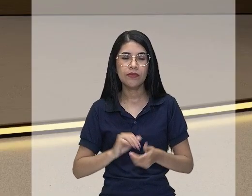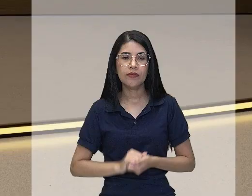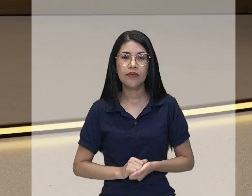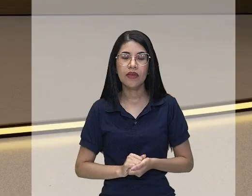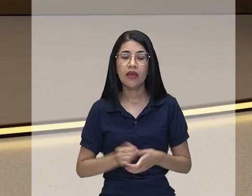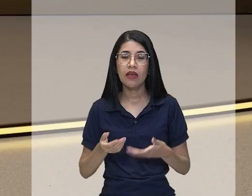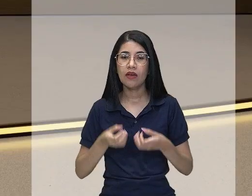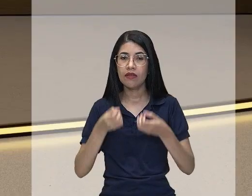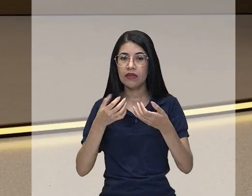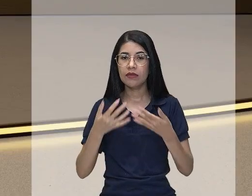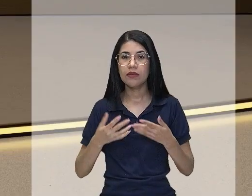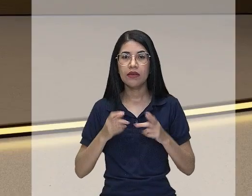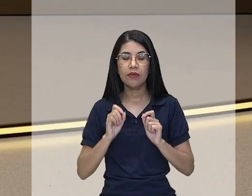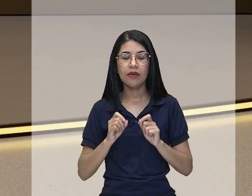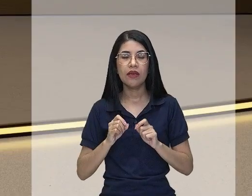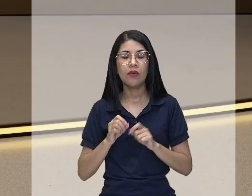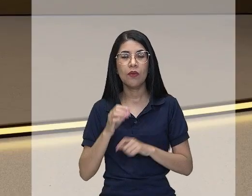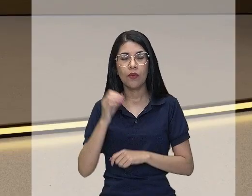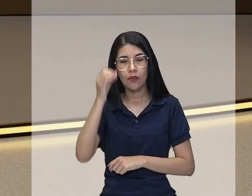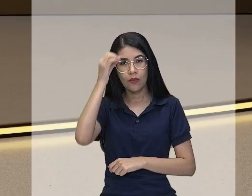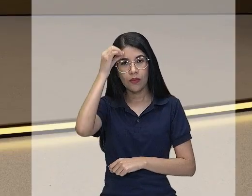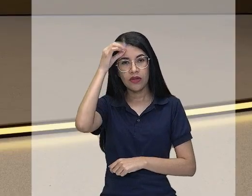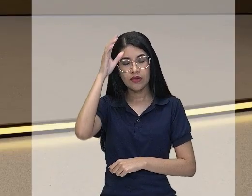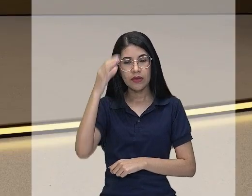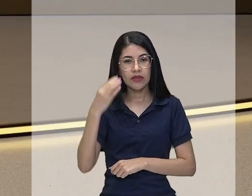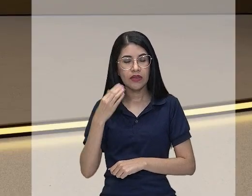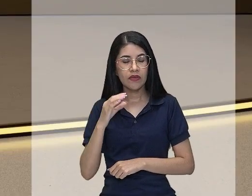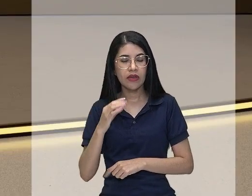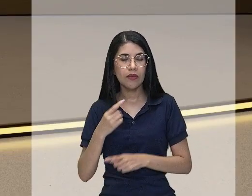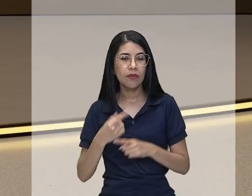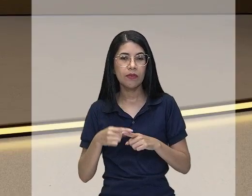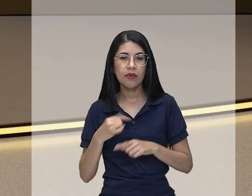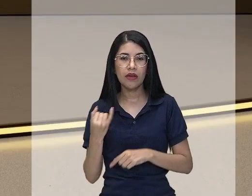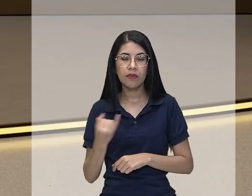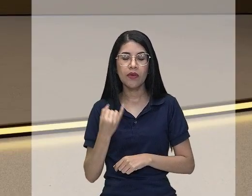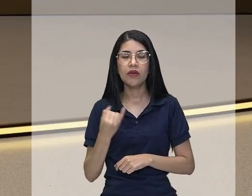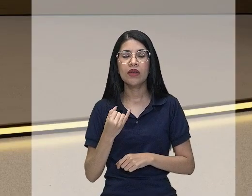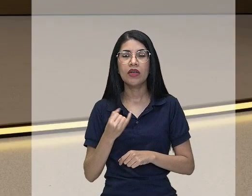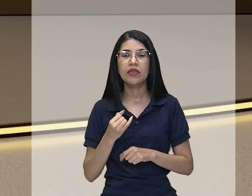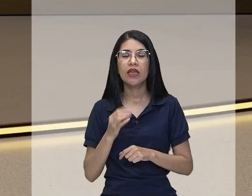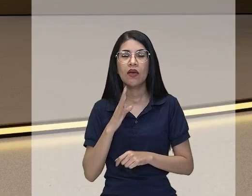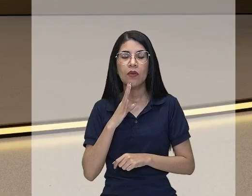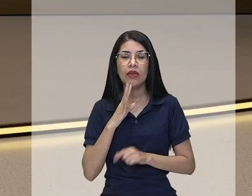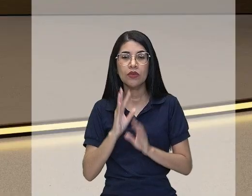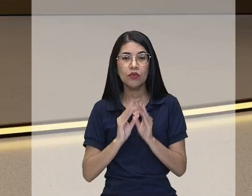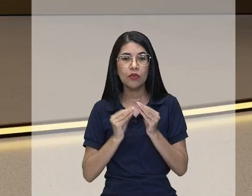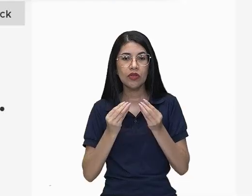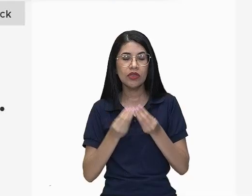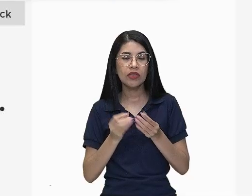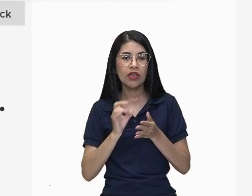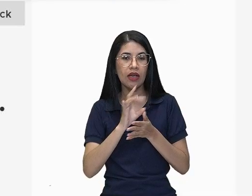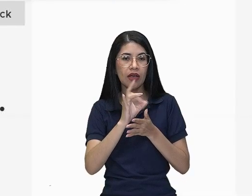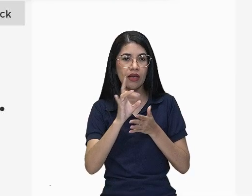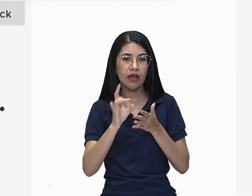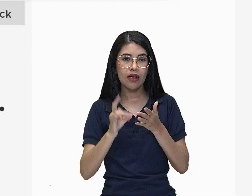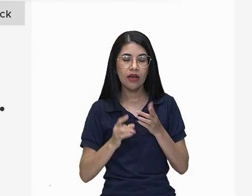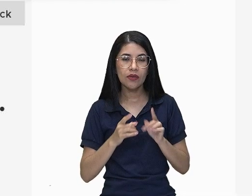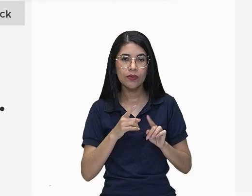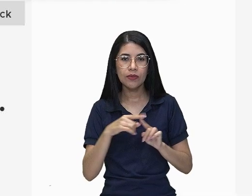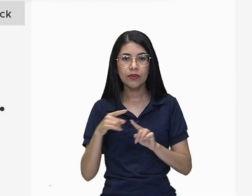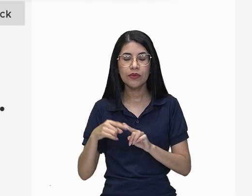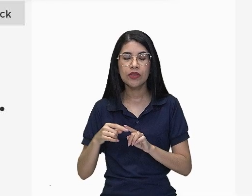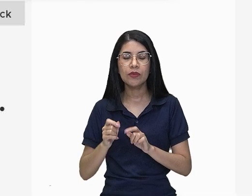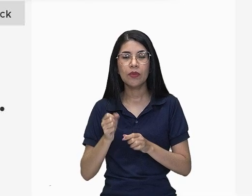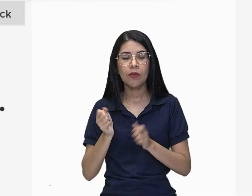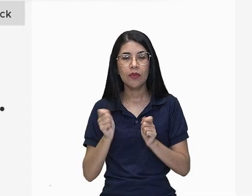agora sobre o conhecimento científico, né? A importância de conhecer os princípios ativos de cada um desses compostos. Olha só,